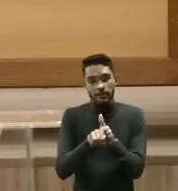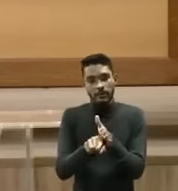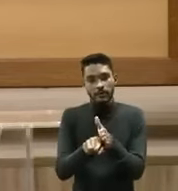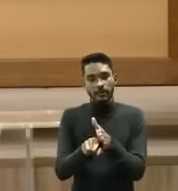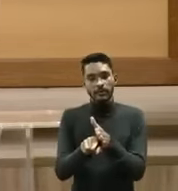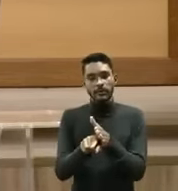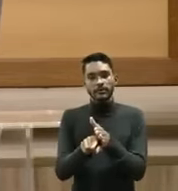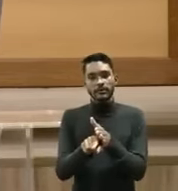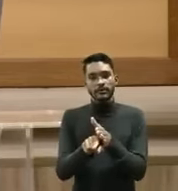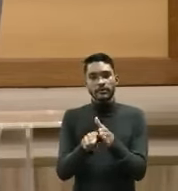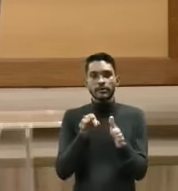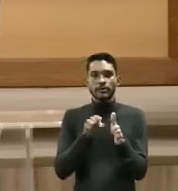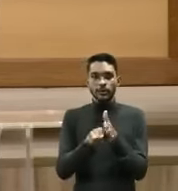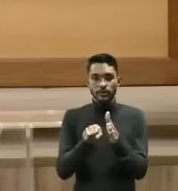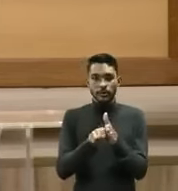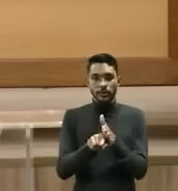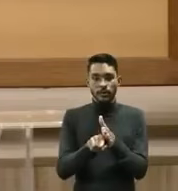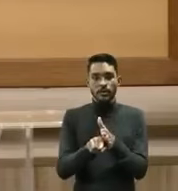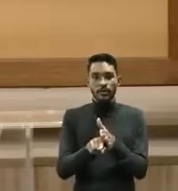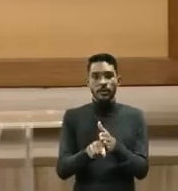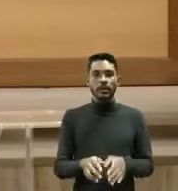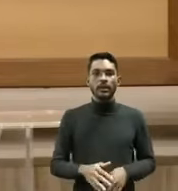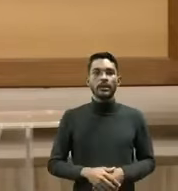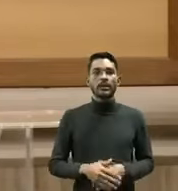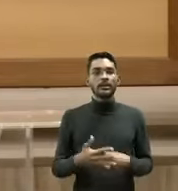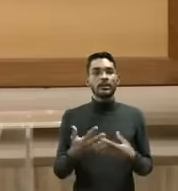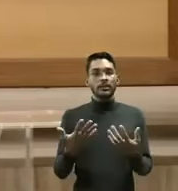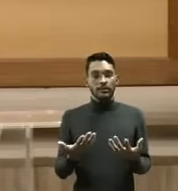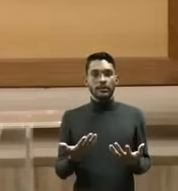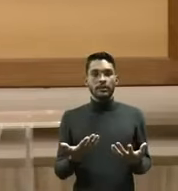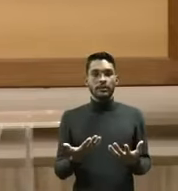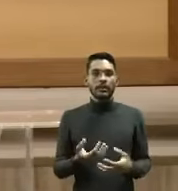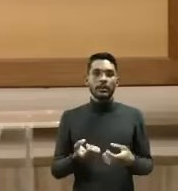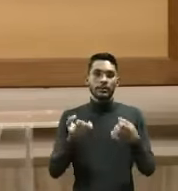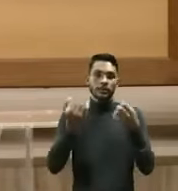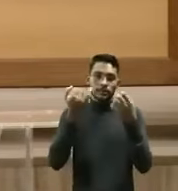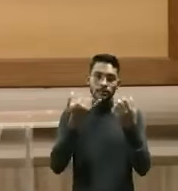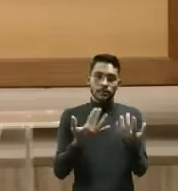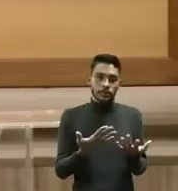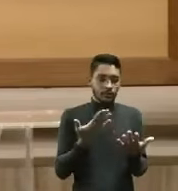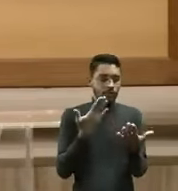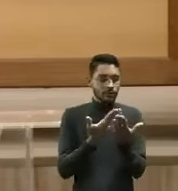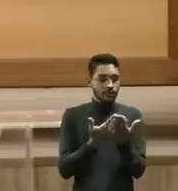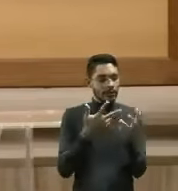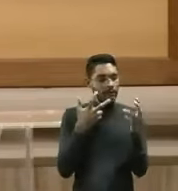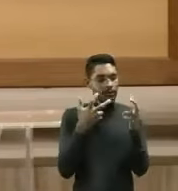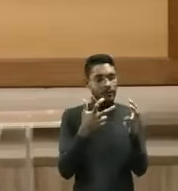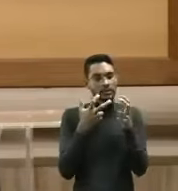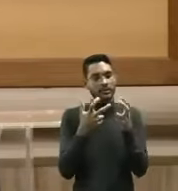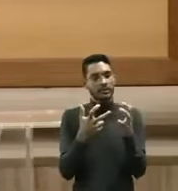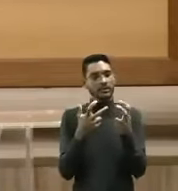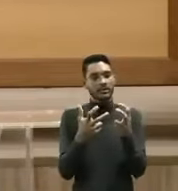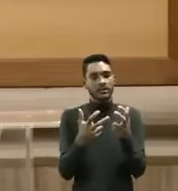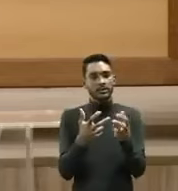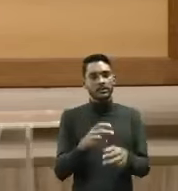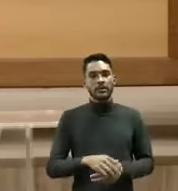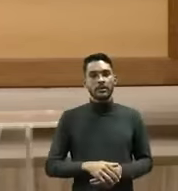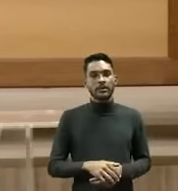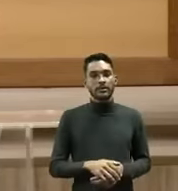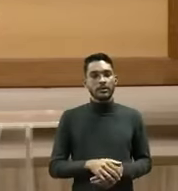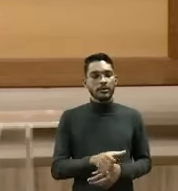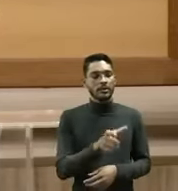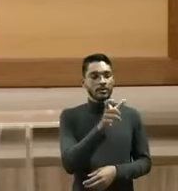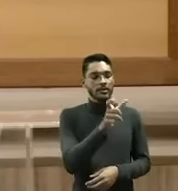isso aqui ele se conforma com o achismo dele com a pesquisa dele com a ideia dele ele quer crente quer ser crente como ele